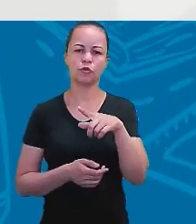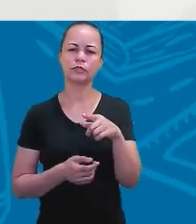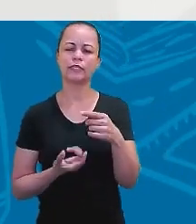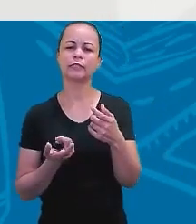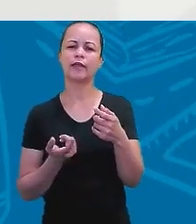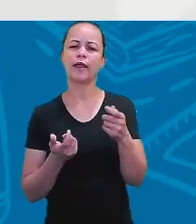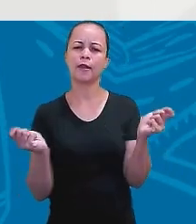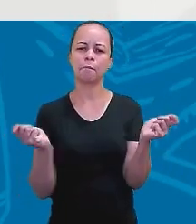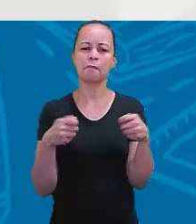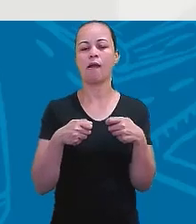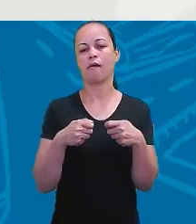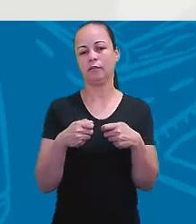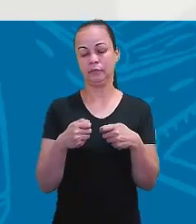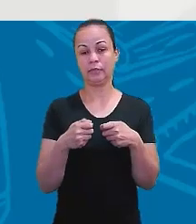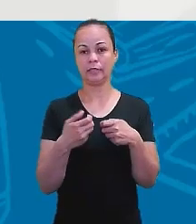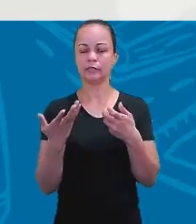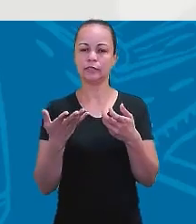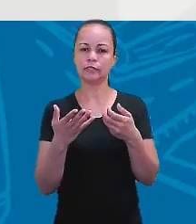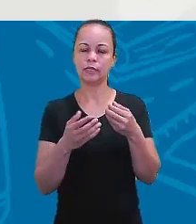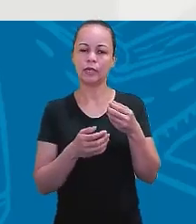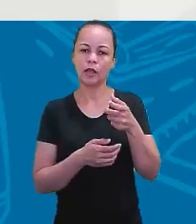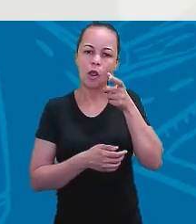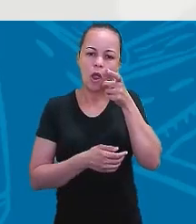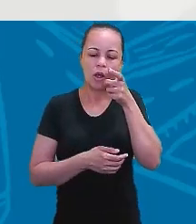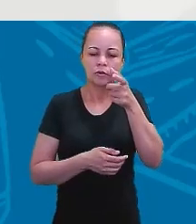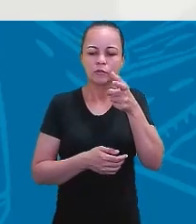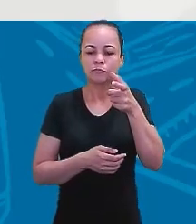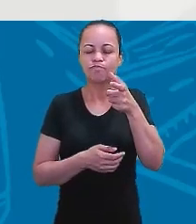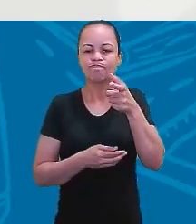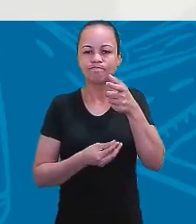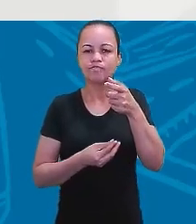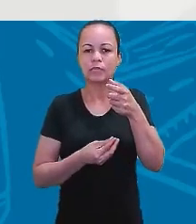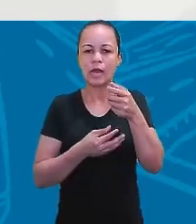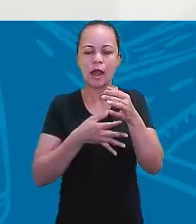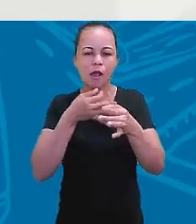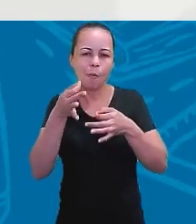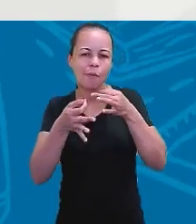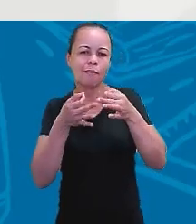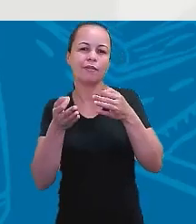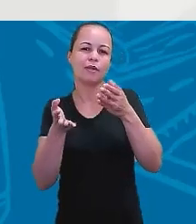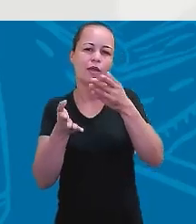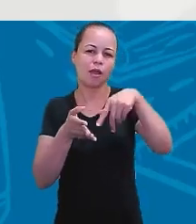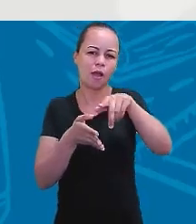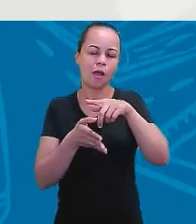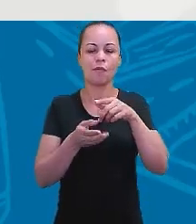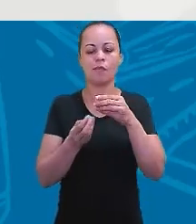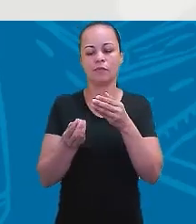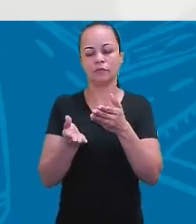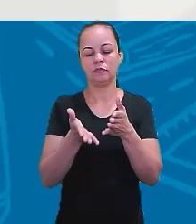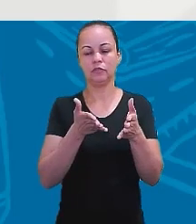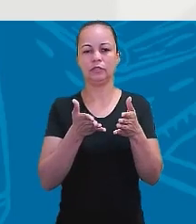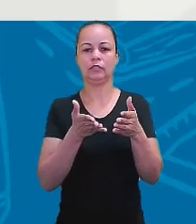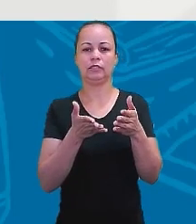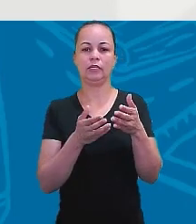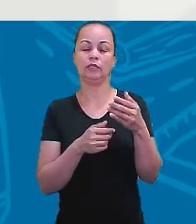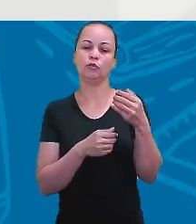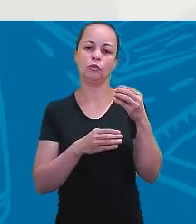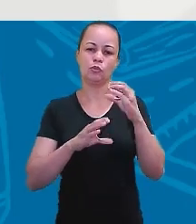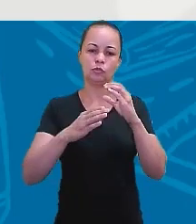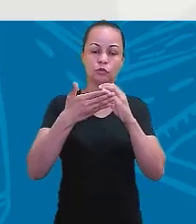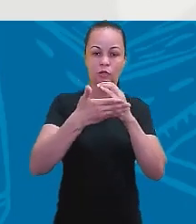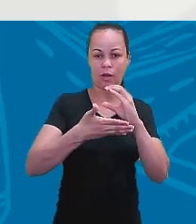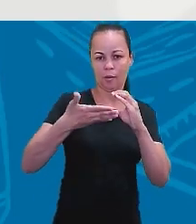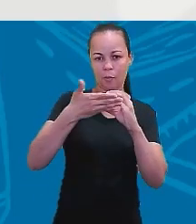tem a capacidade de ter esse olhar crítico, de entender a importância dos carboidratos, a importância dos hidratos de carbono,